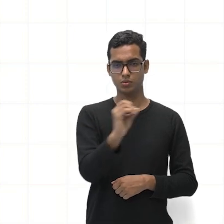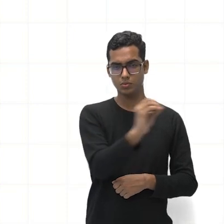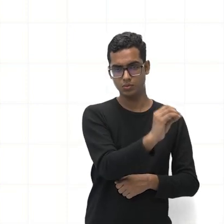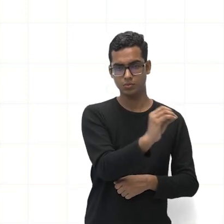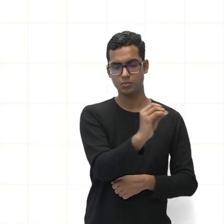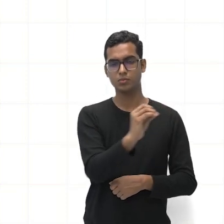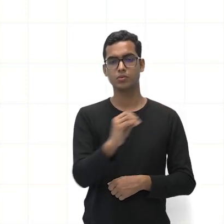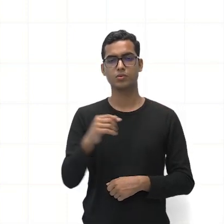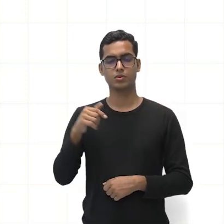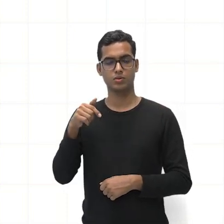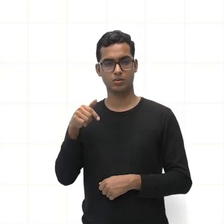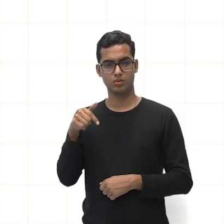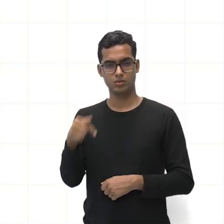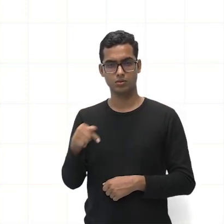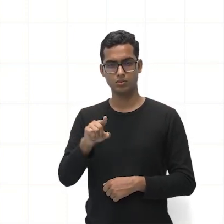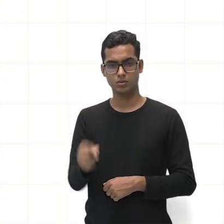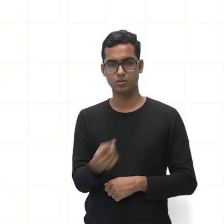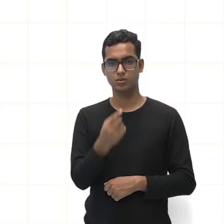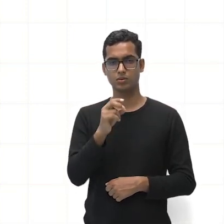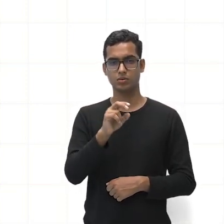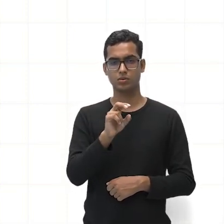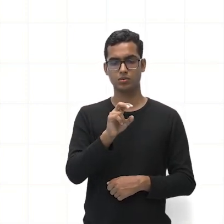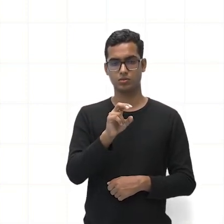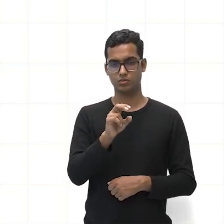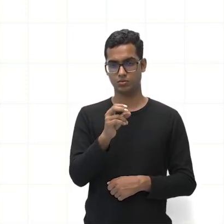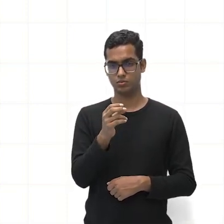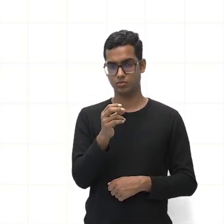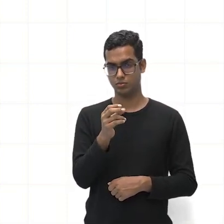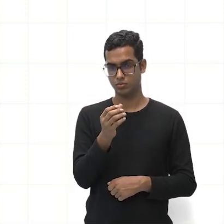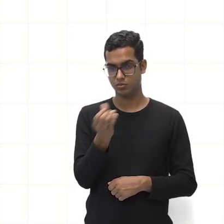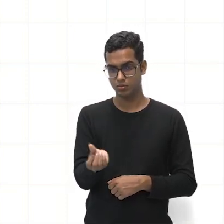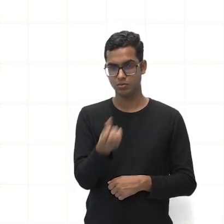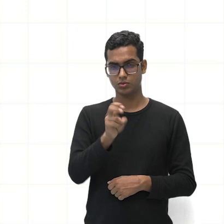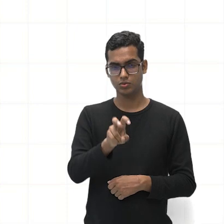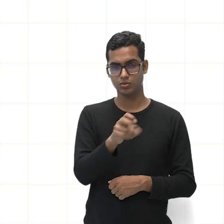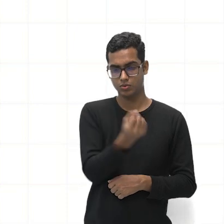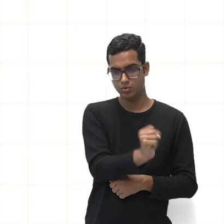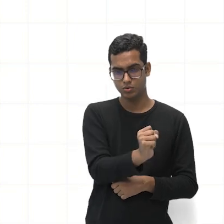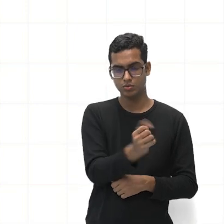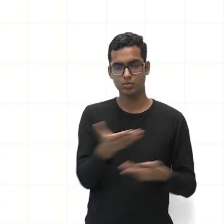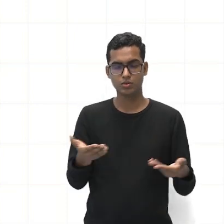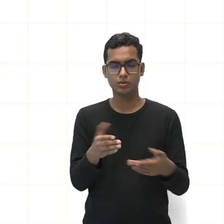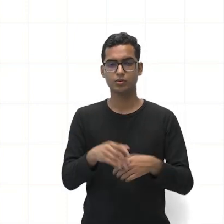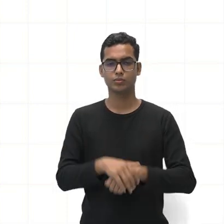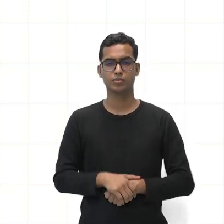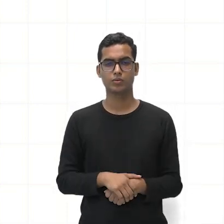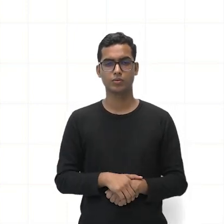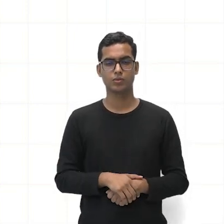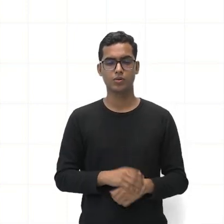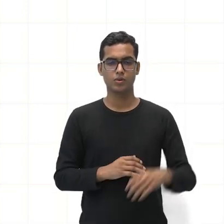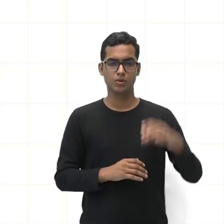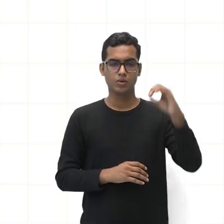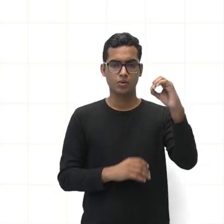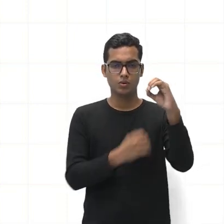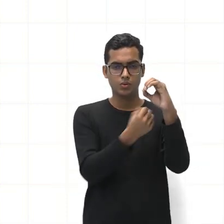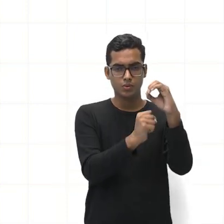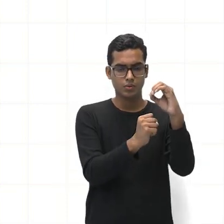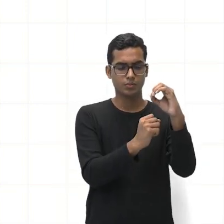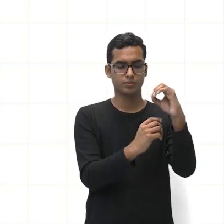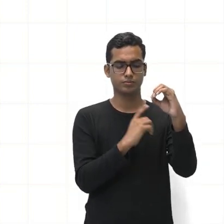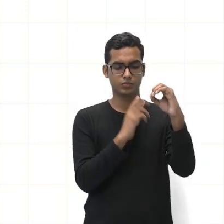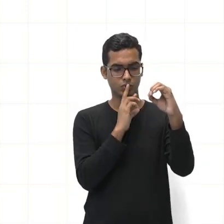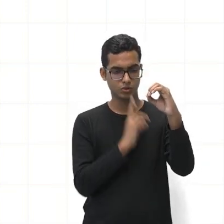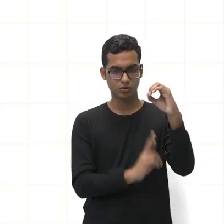2. Aqui já não valeu mais 10, agora está valendo 9, porque emprestou, né? Então, eu vou ter, emprestando da esquerda, eu vou